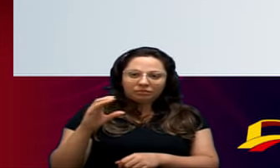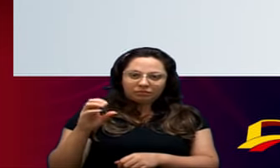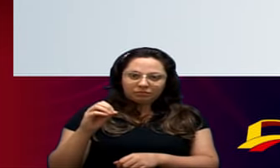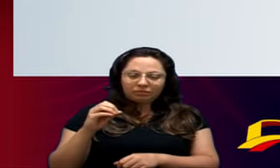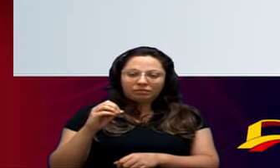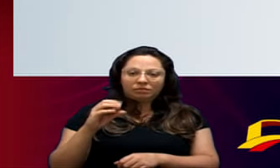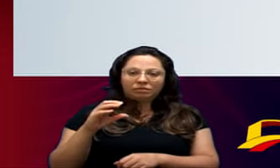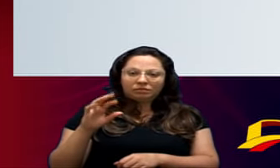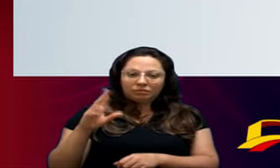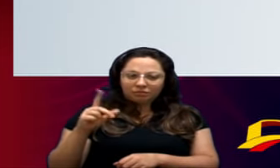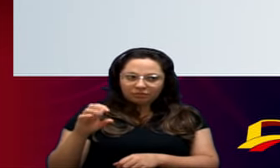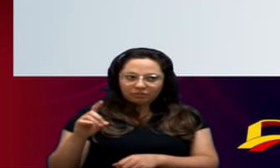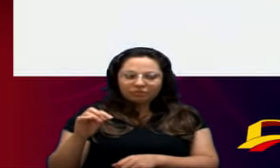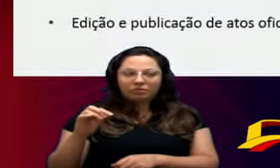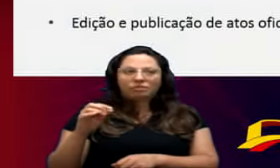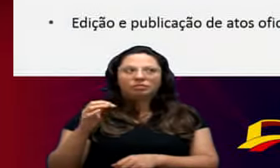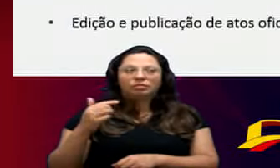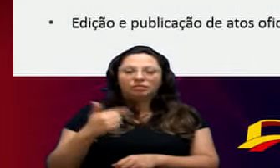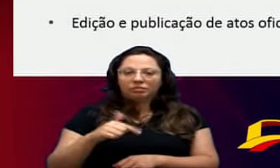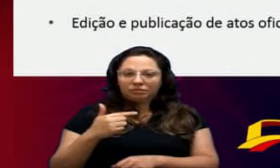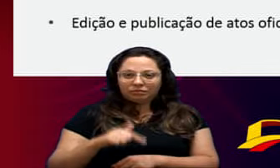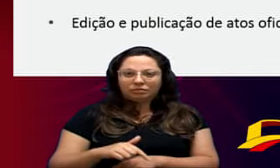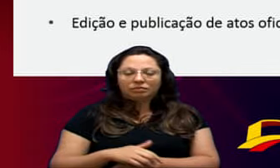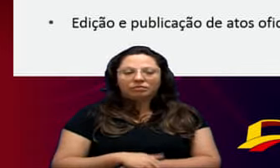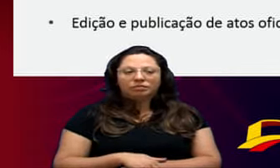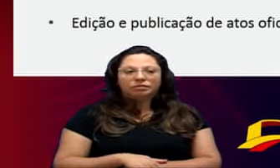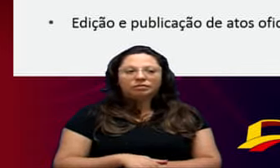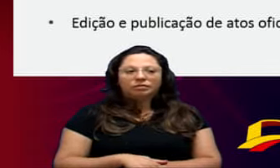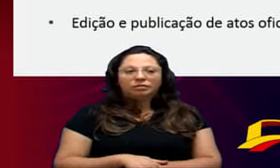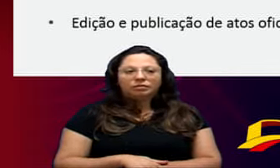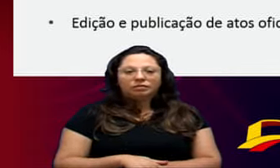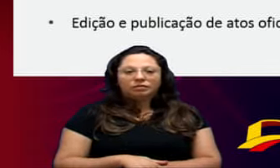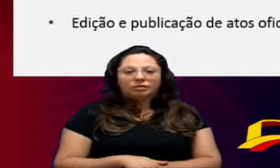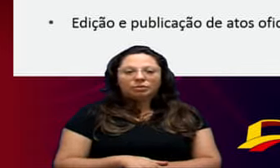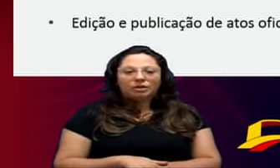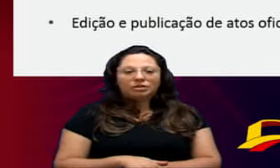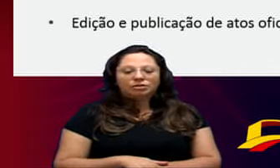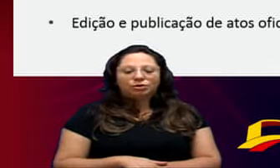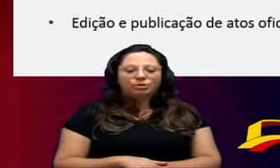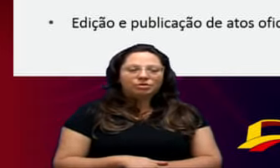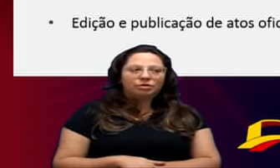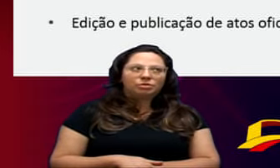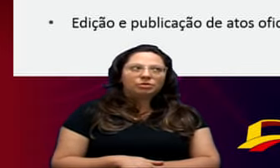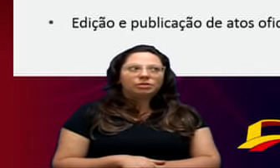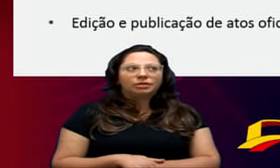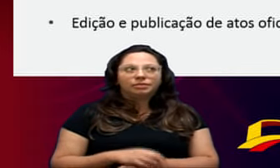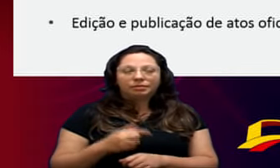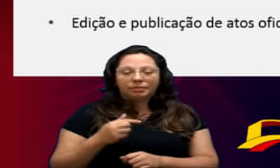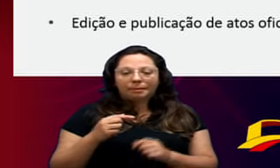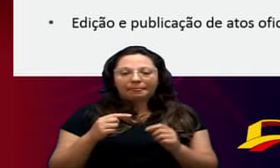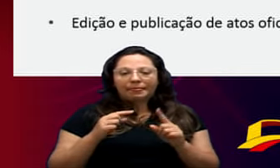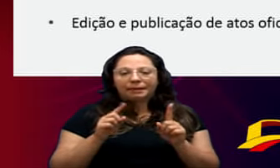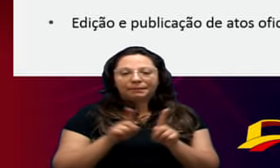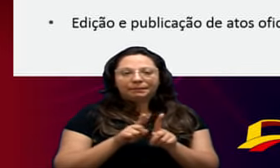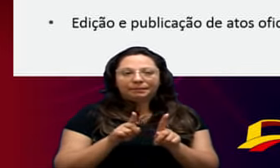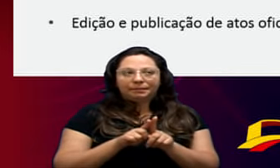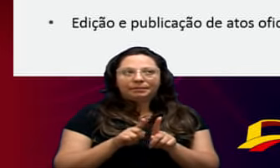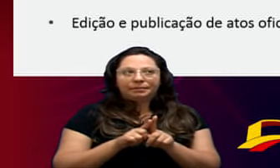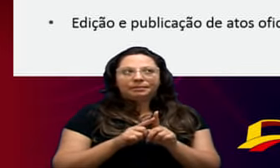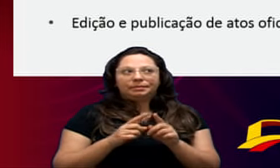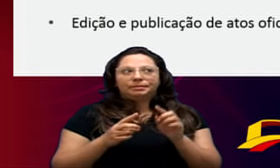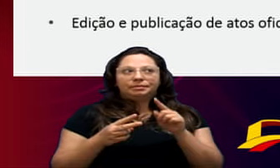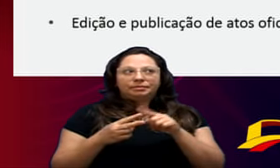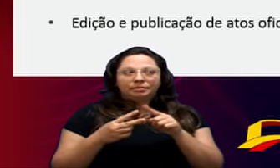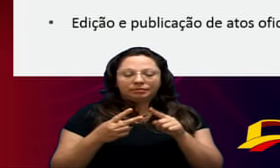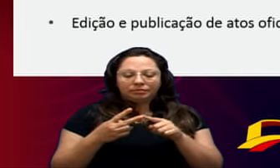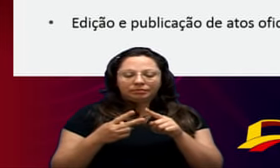também por fim eh a dentro desses programas nós temos eh dois dois grandes